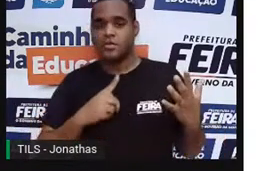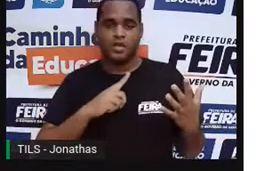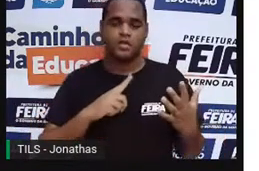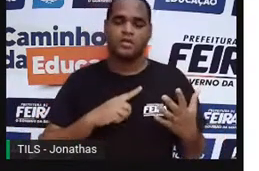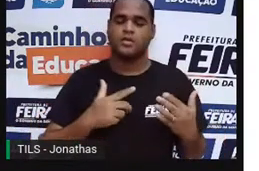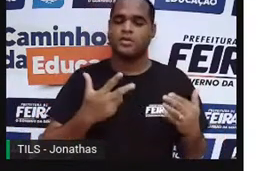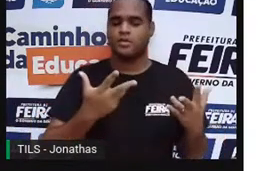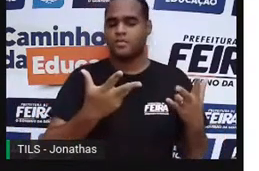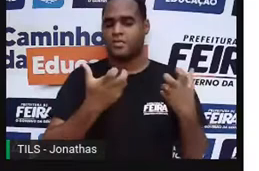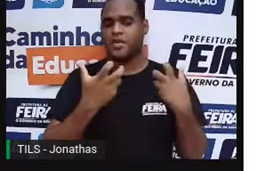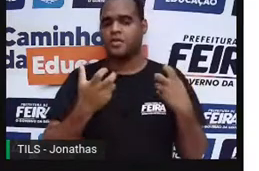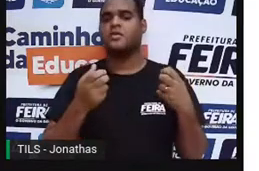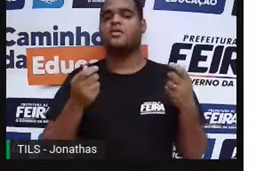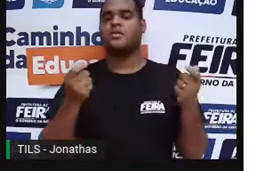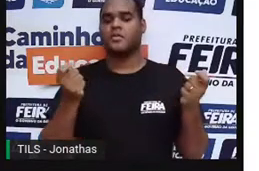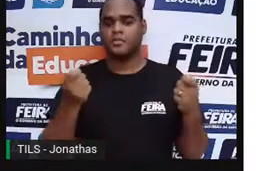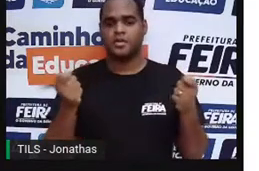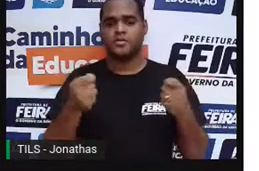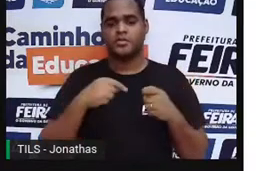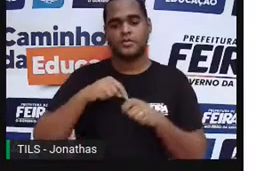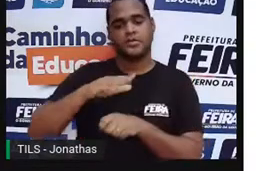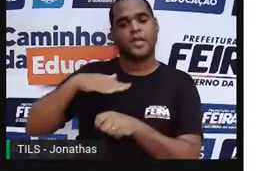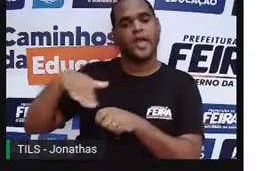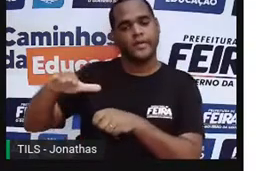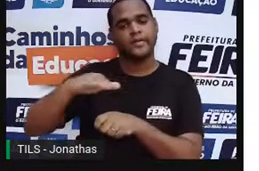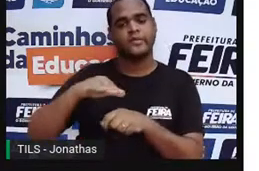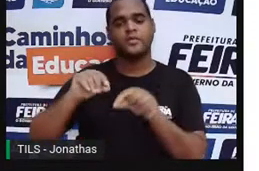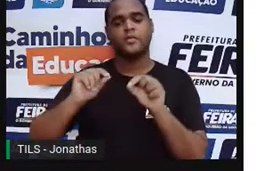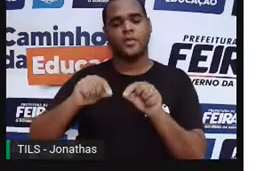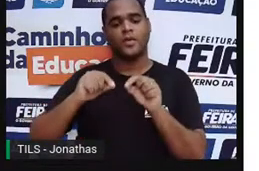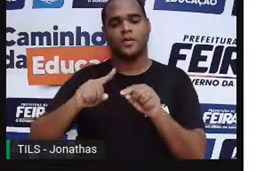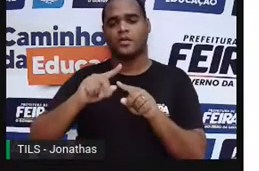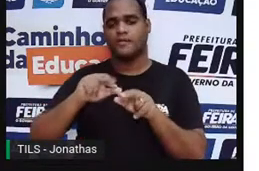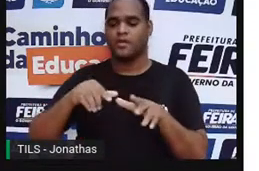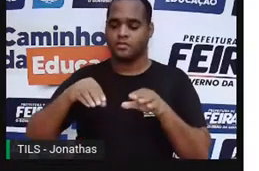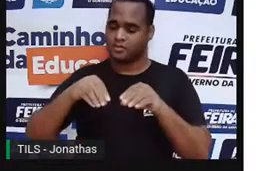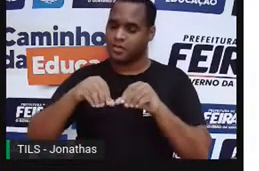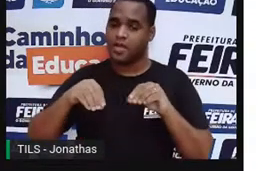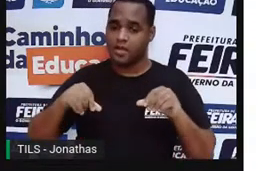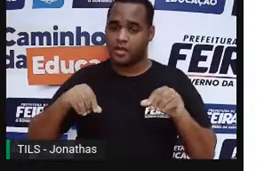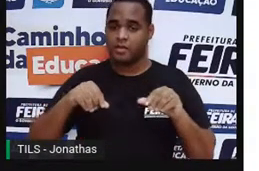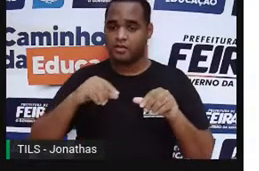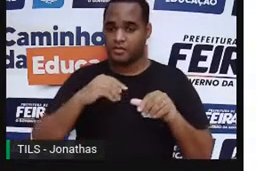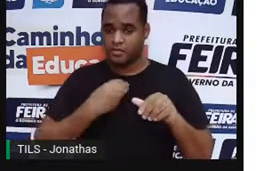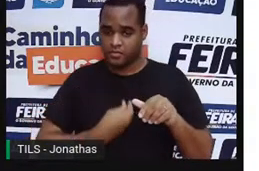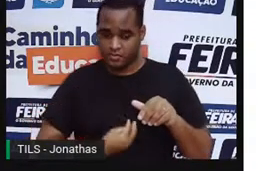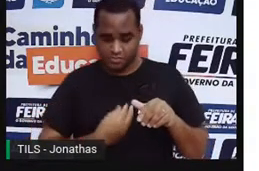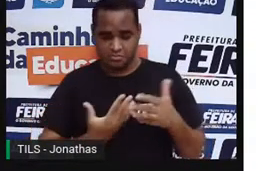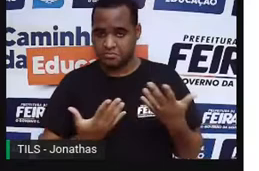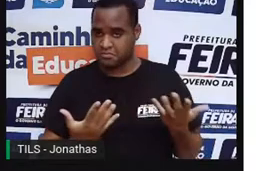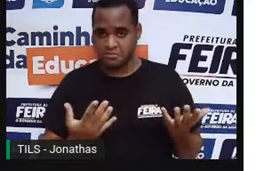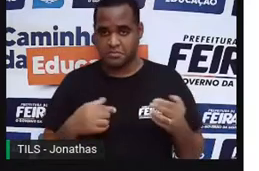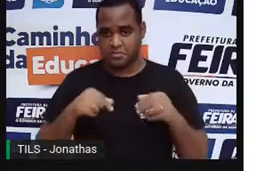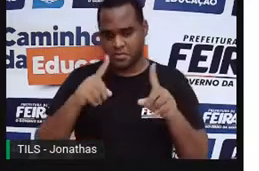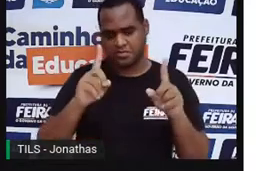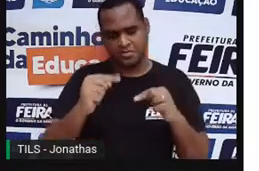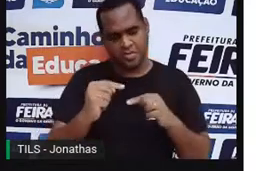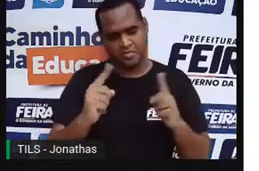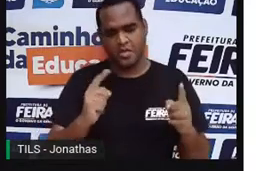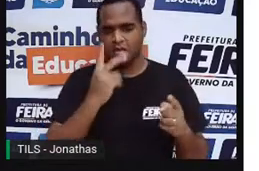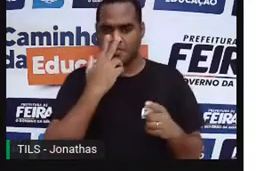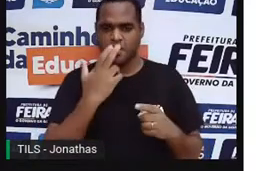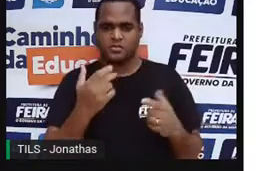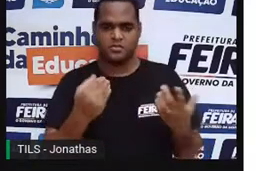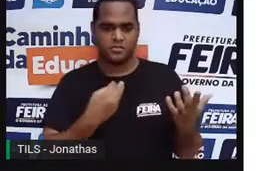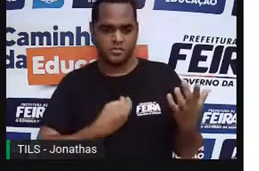veja que é possível determinar a área de paralelogramos né um terreno que tem o formato de um paralelogramo em uma parede